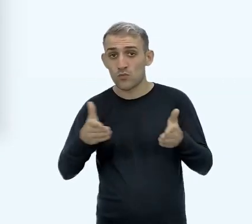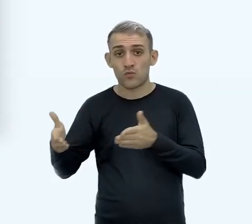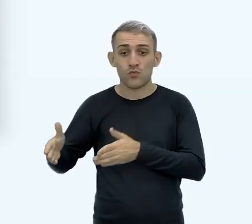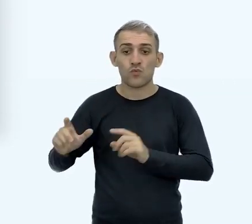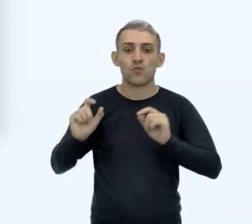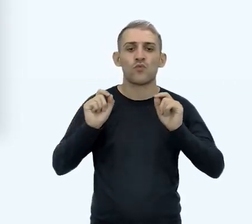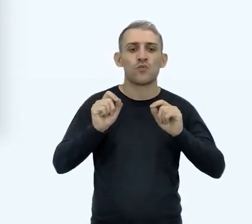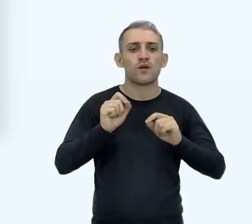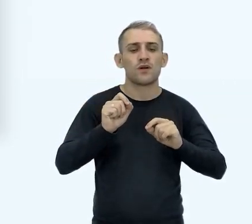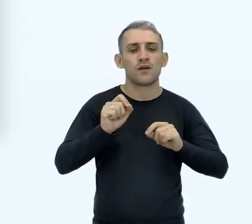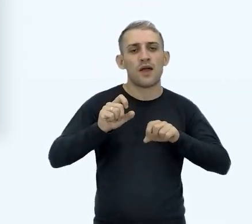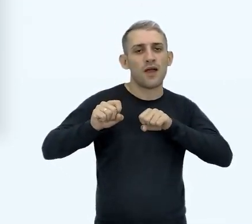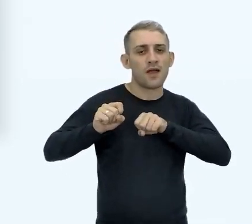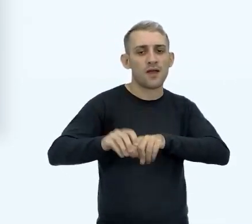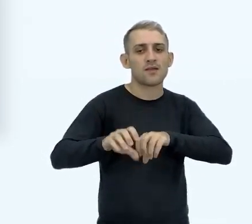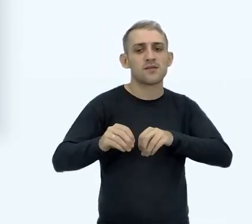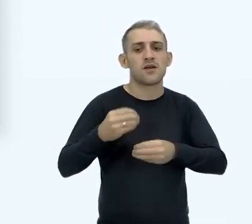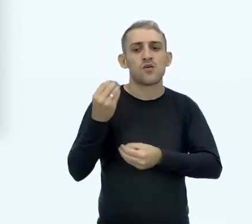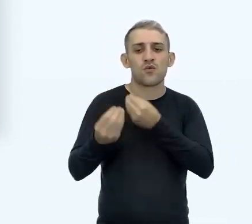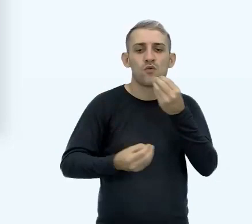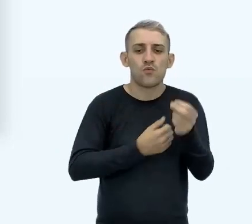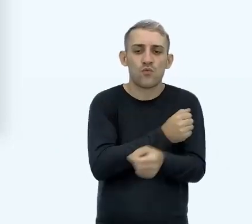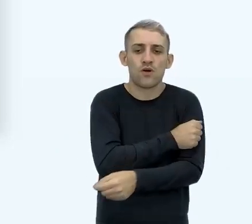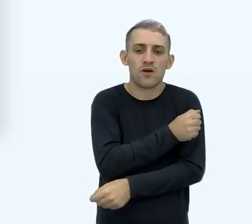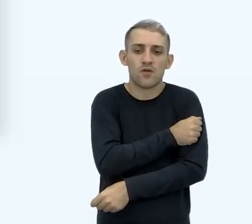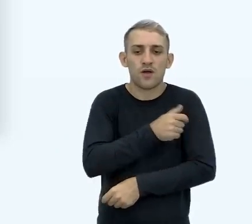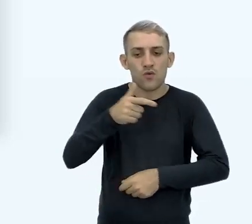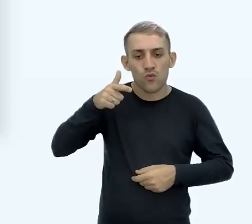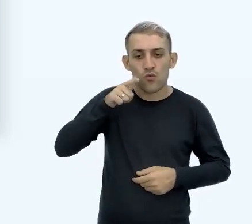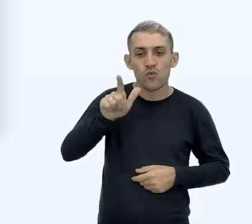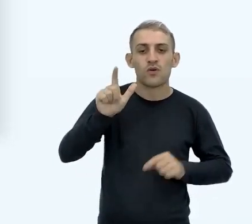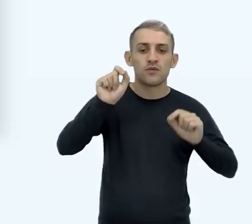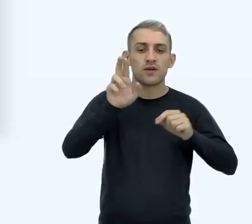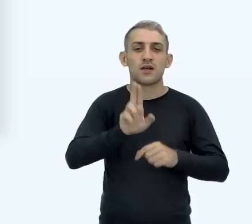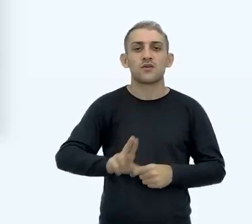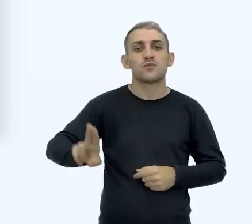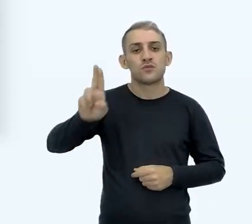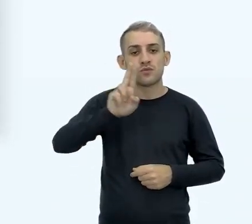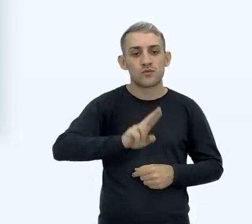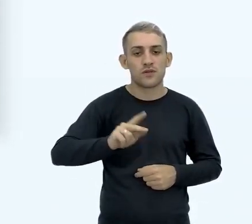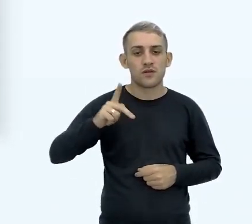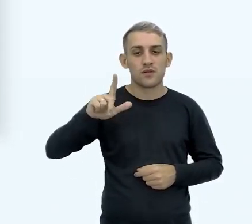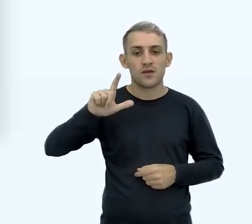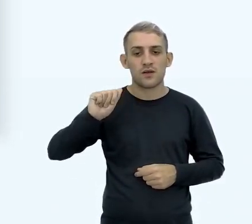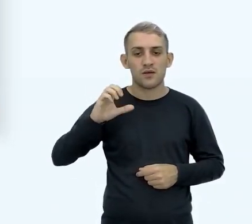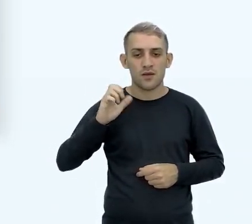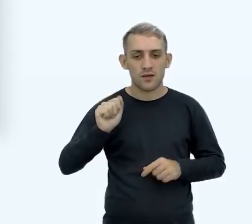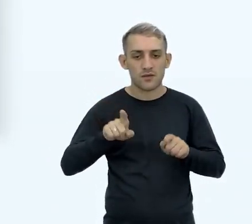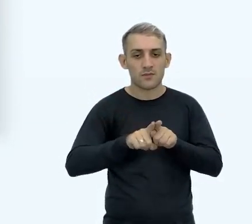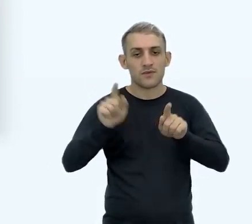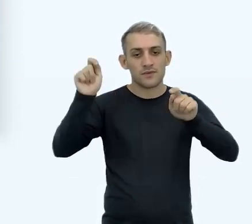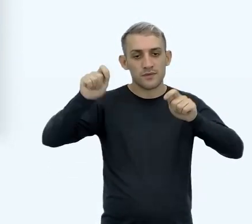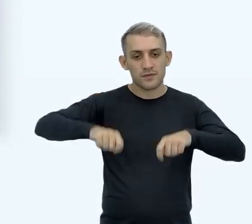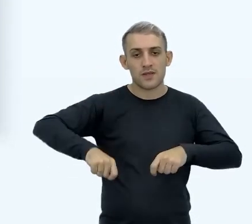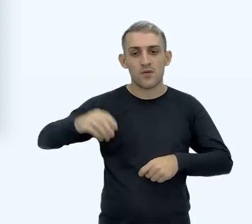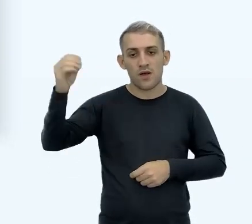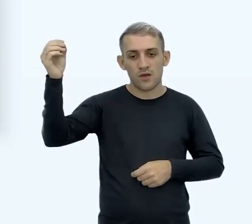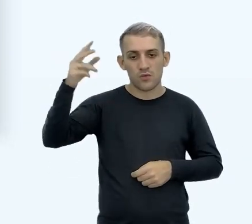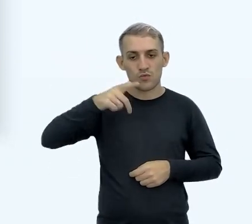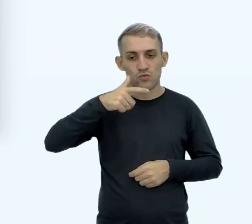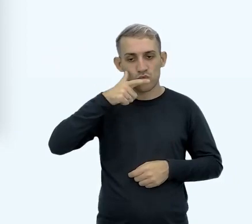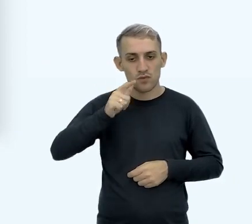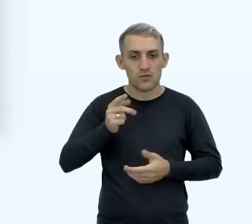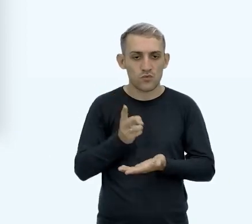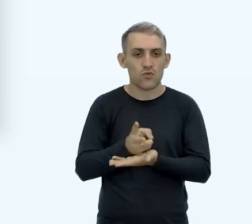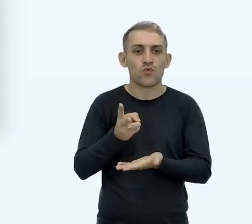foi ensinar os estudantes a conseguir utilizar a placa de Arduino para poder alimentar LEDs, por